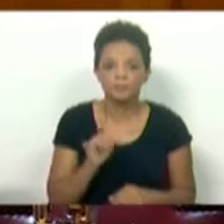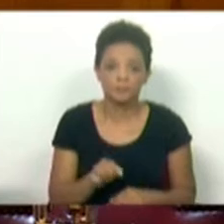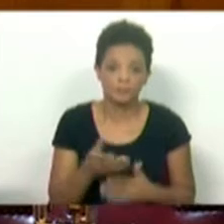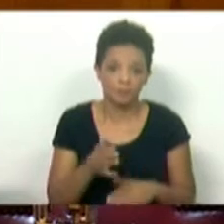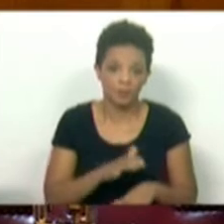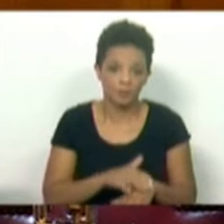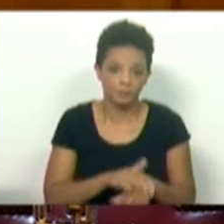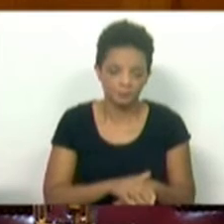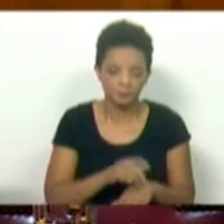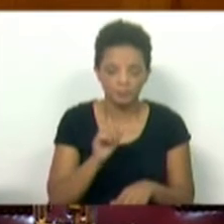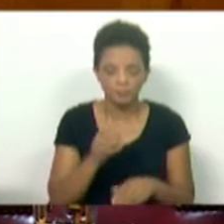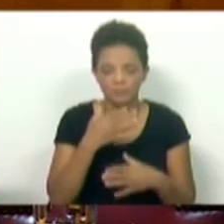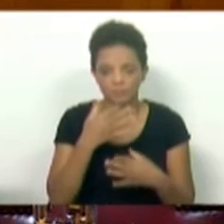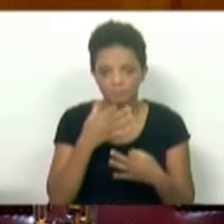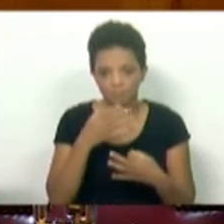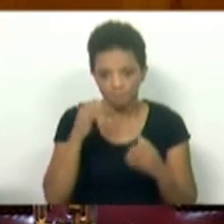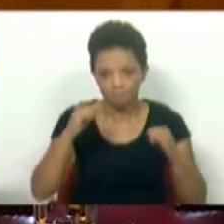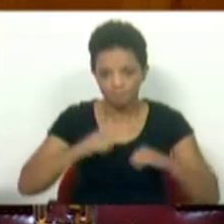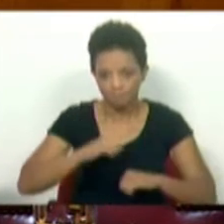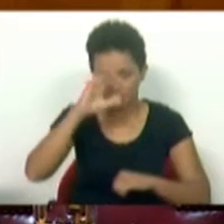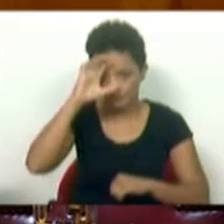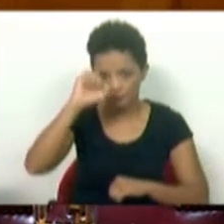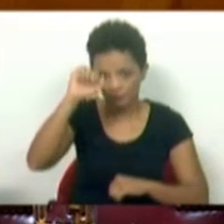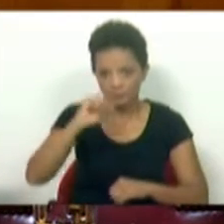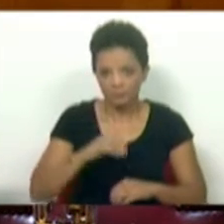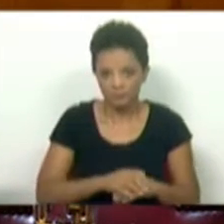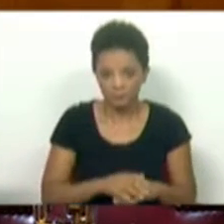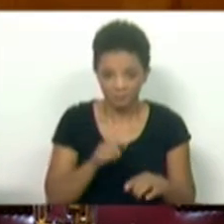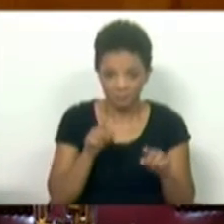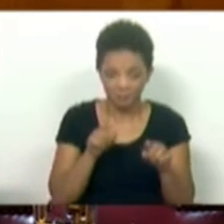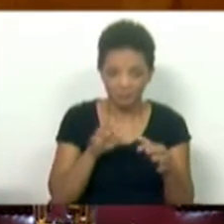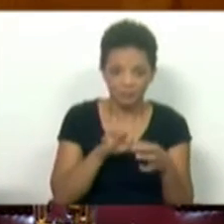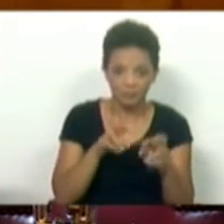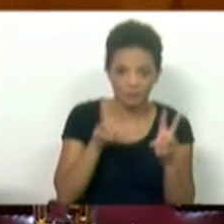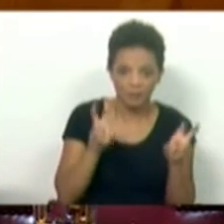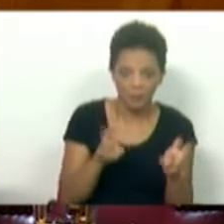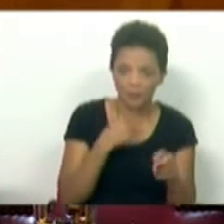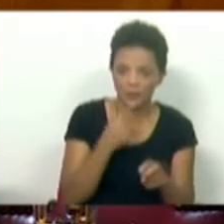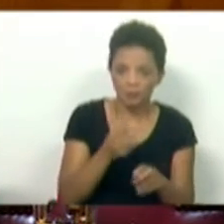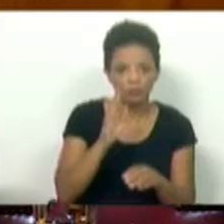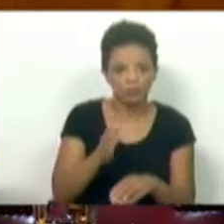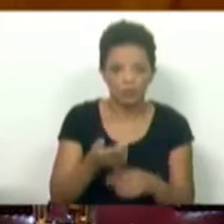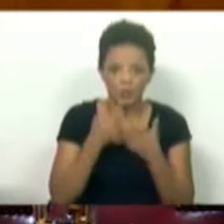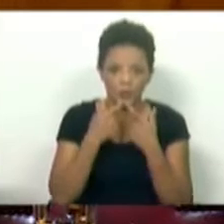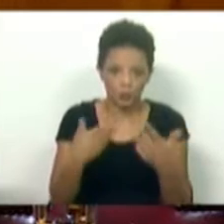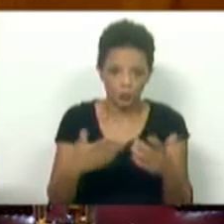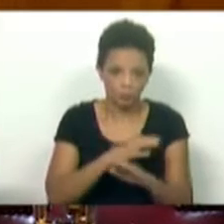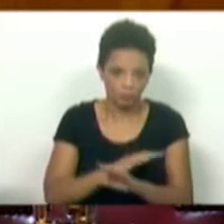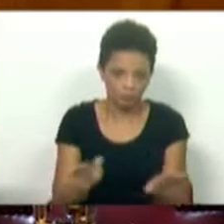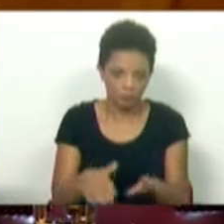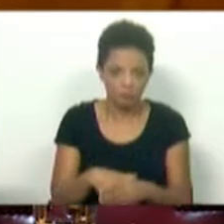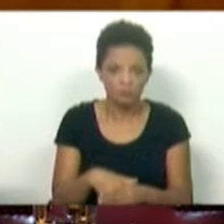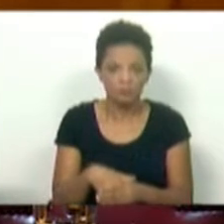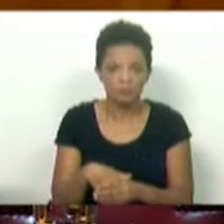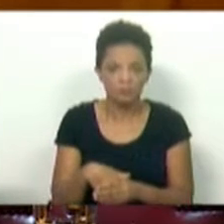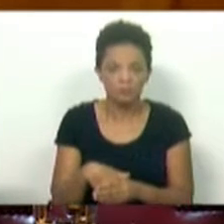nessa medida, concordará que o Governo, sobre essa matéria, já disse o que tinha a dizer e